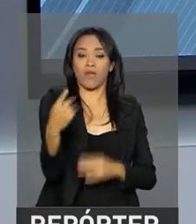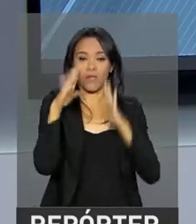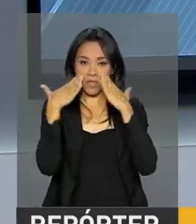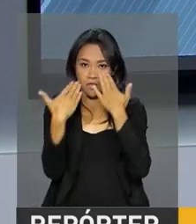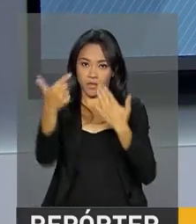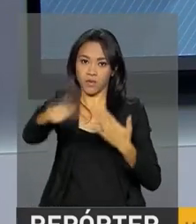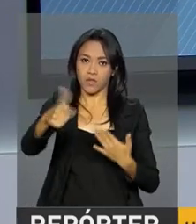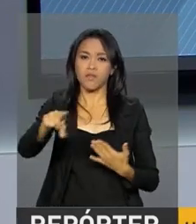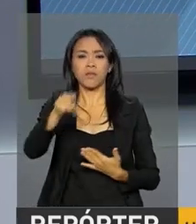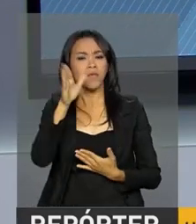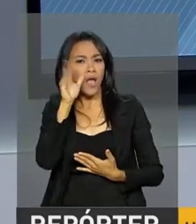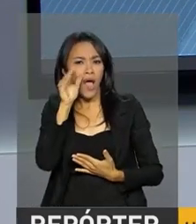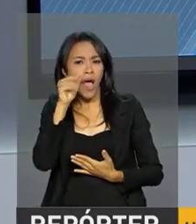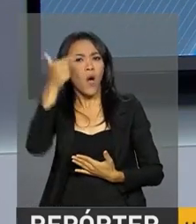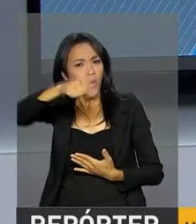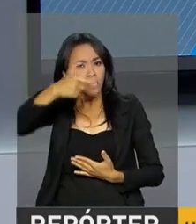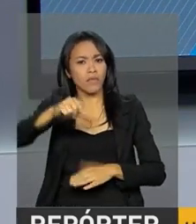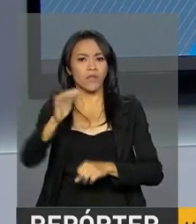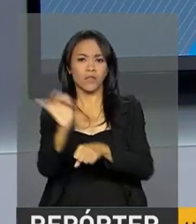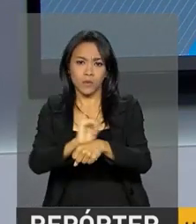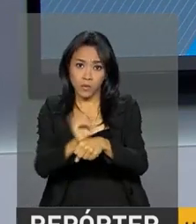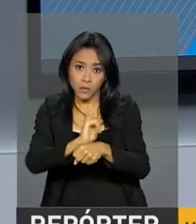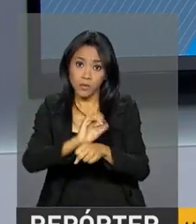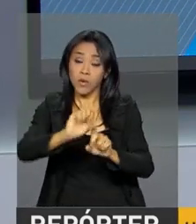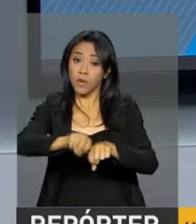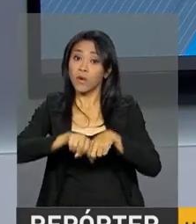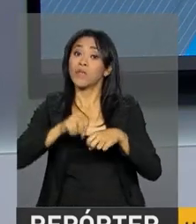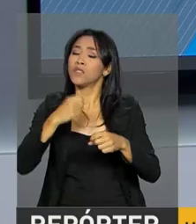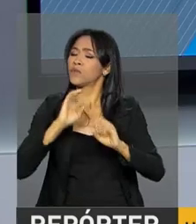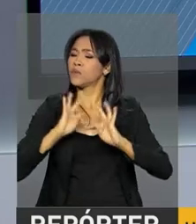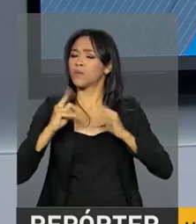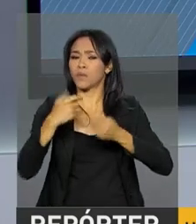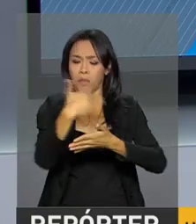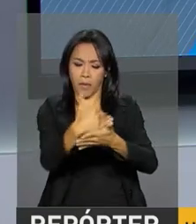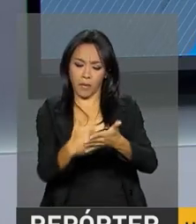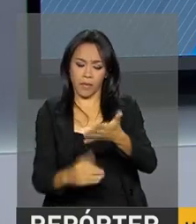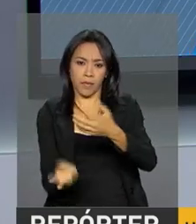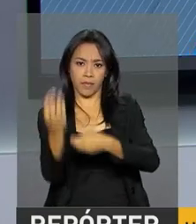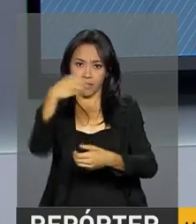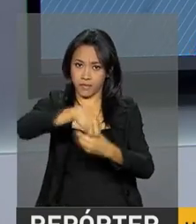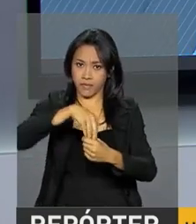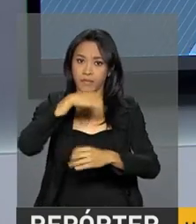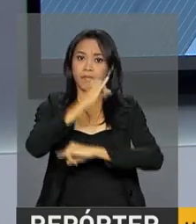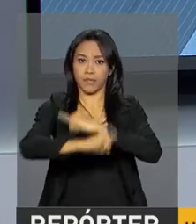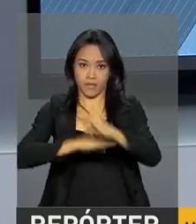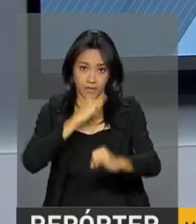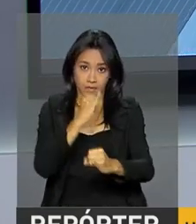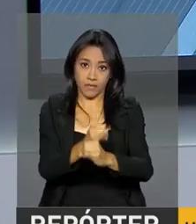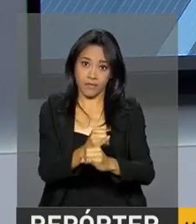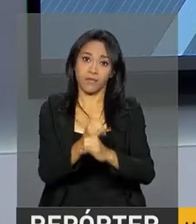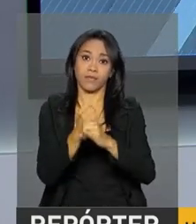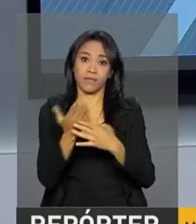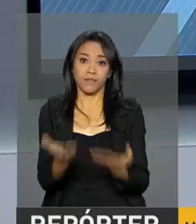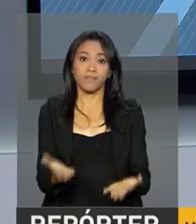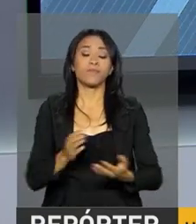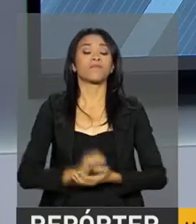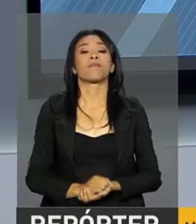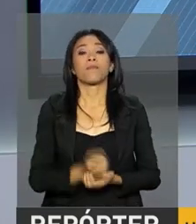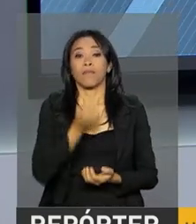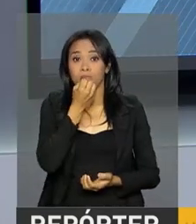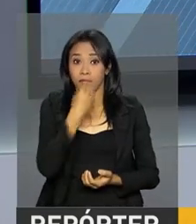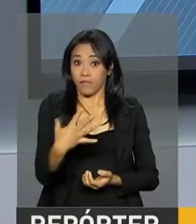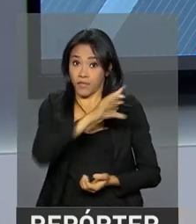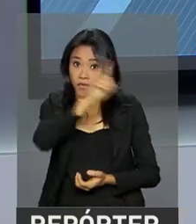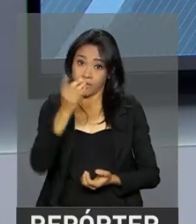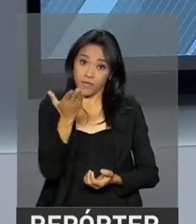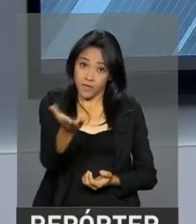edição você pode rever as reportagens no YouTube e toda a nossa programação também está disponível na nossa página na internet